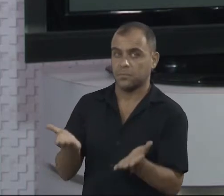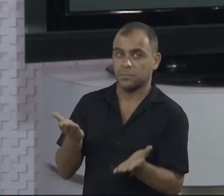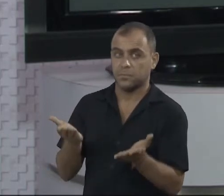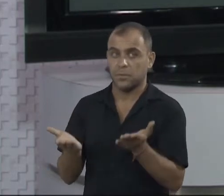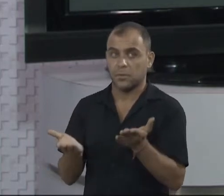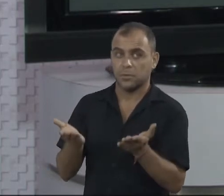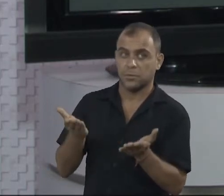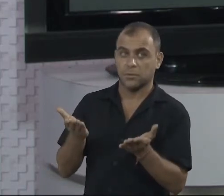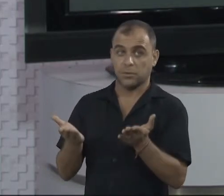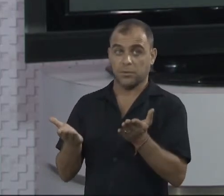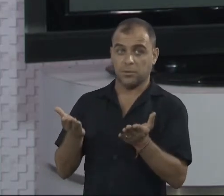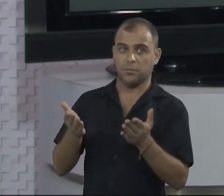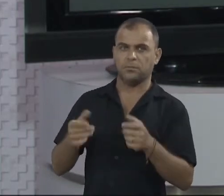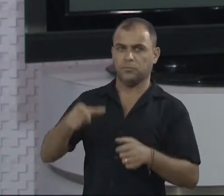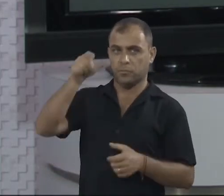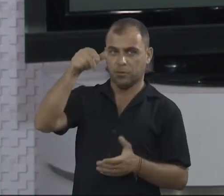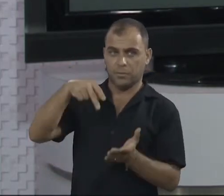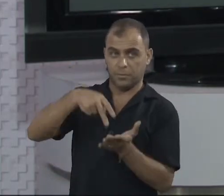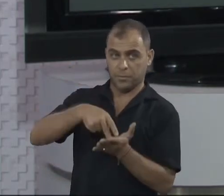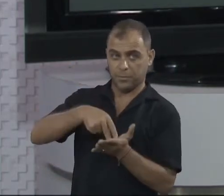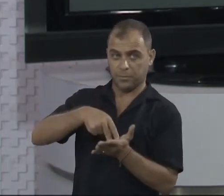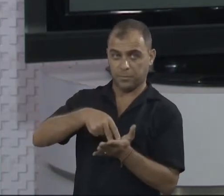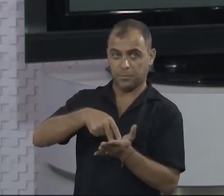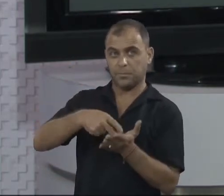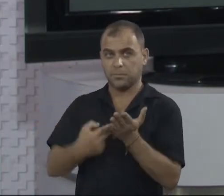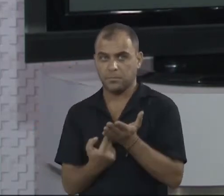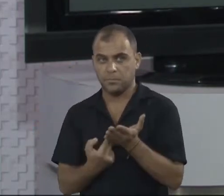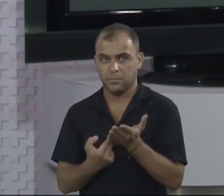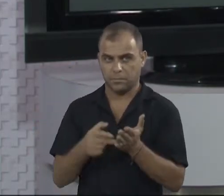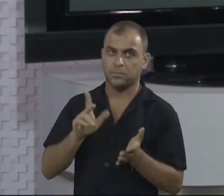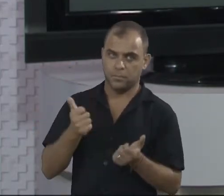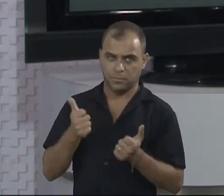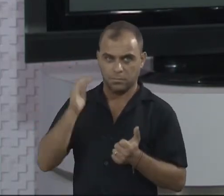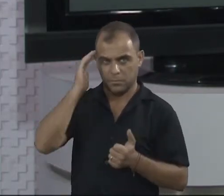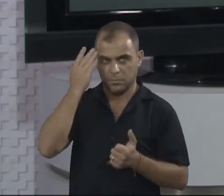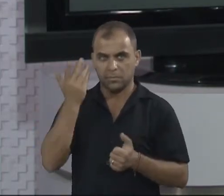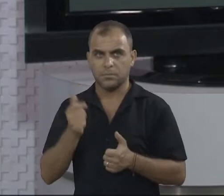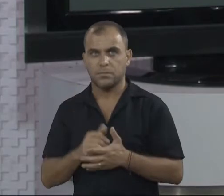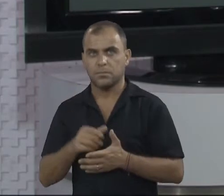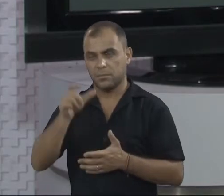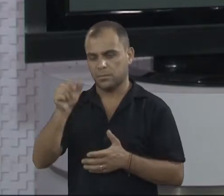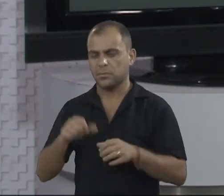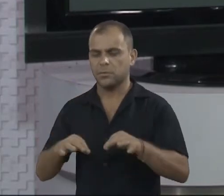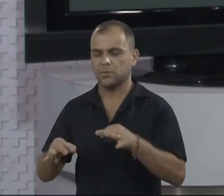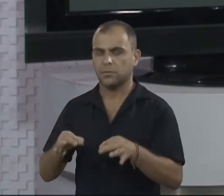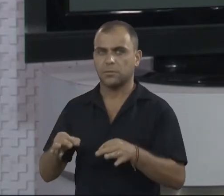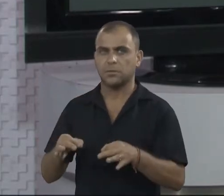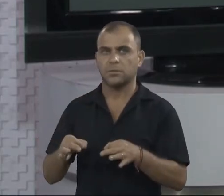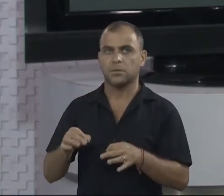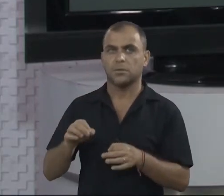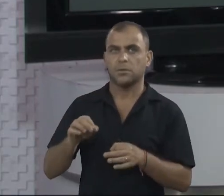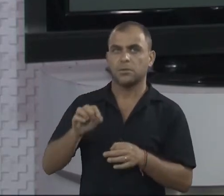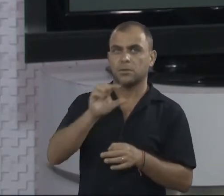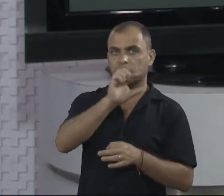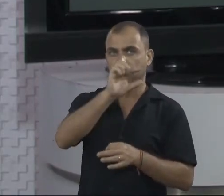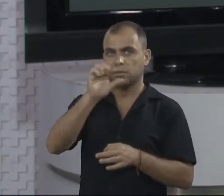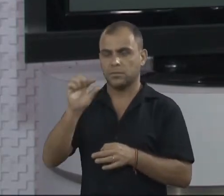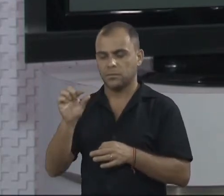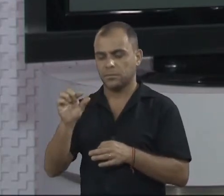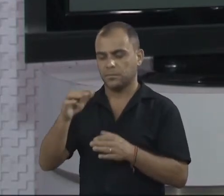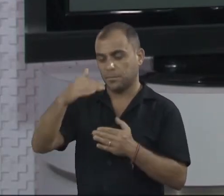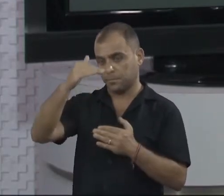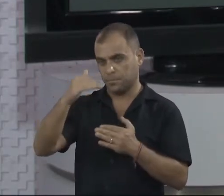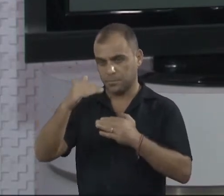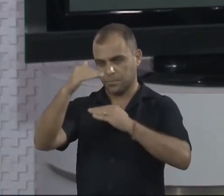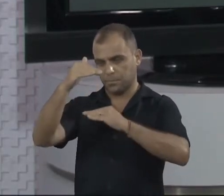também na manutenção do equilíbrio. E o tronco encefálico, que é essa parte que faltou aqui, ela coordena as ações